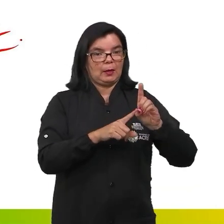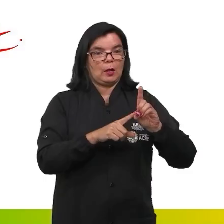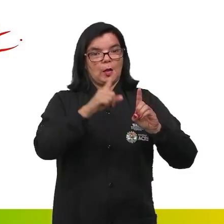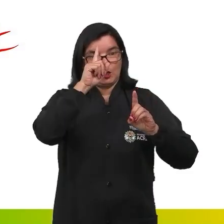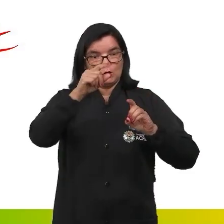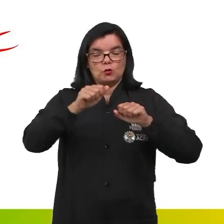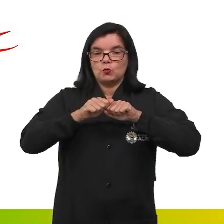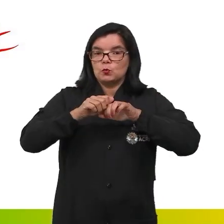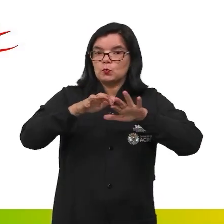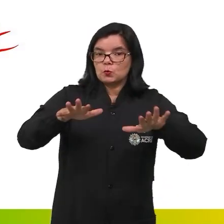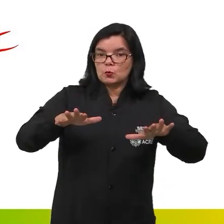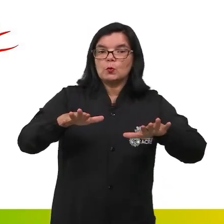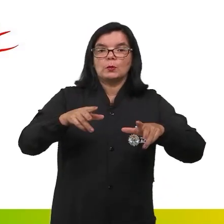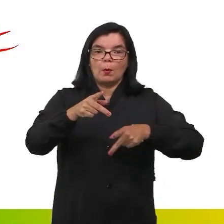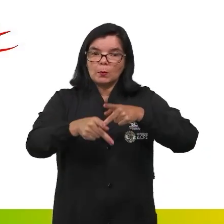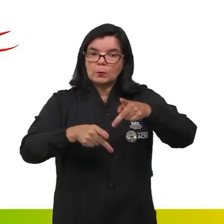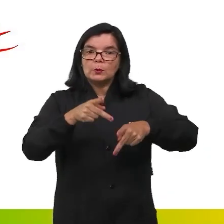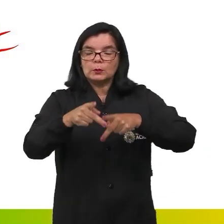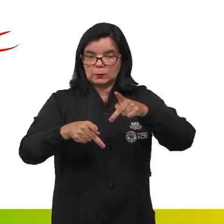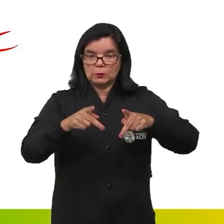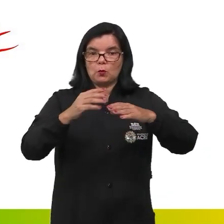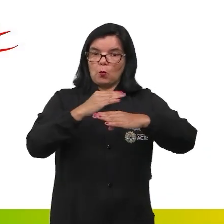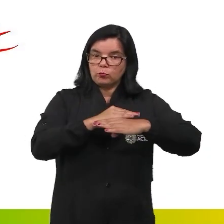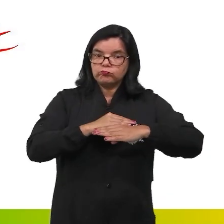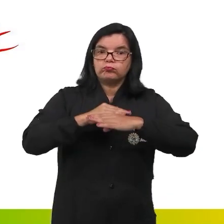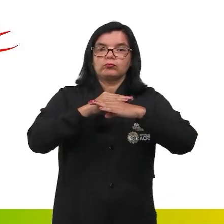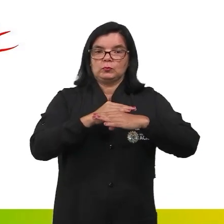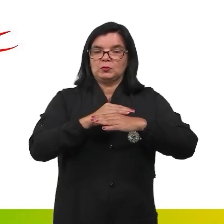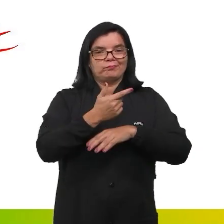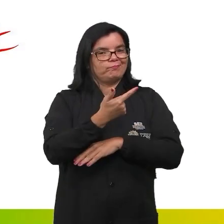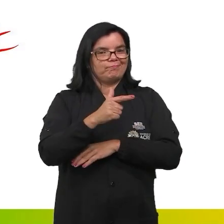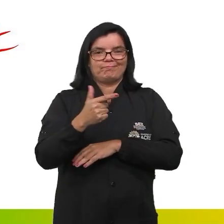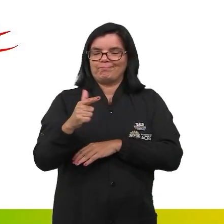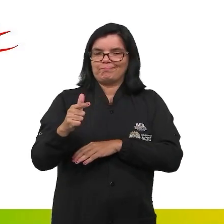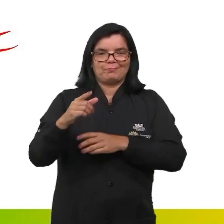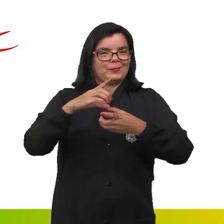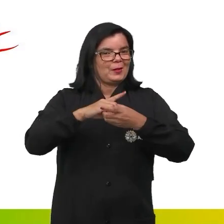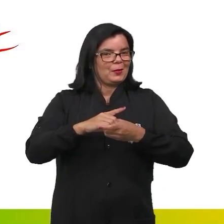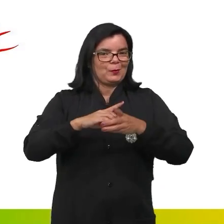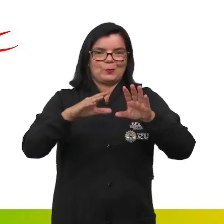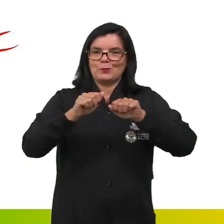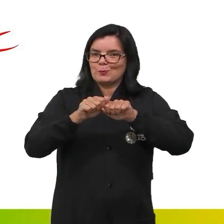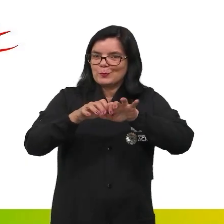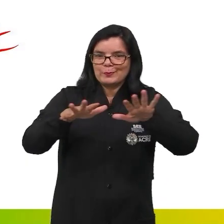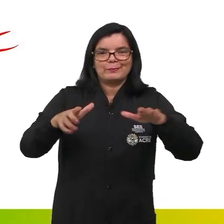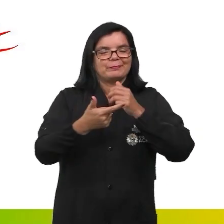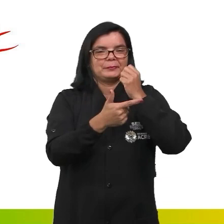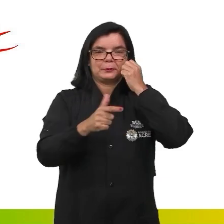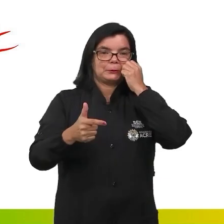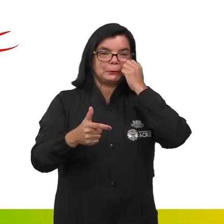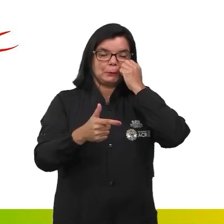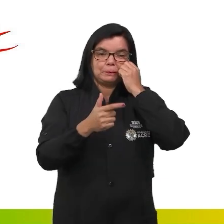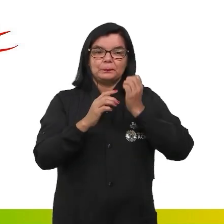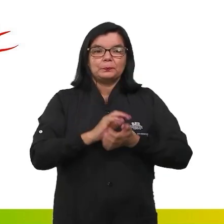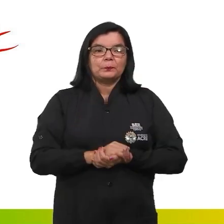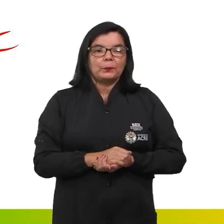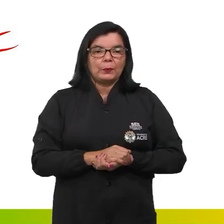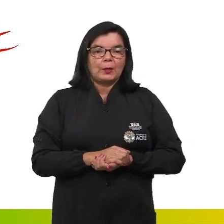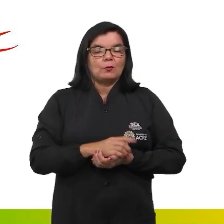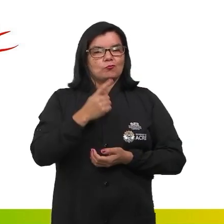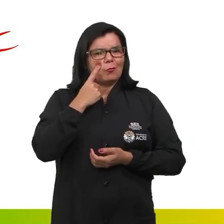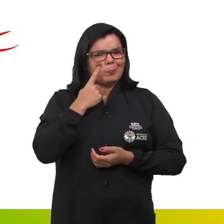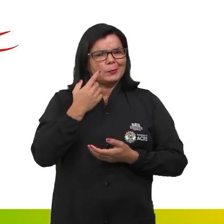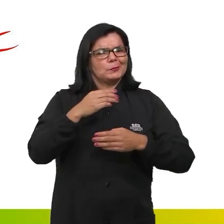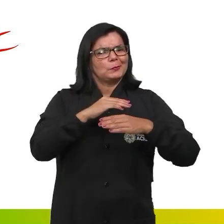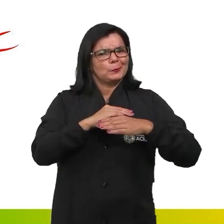A predominância de uma distribuição demográfica uniforme. Não existe nenhuma distribuição demográfica uniforme, galera. Já pensou